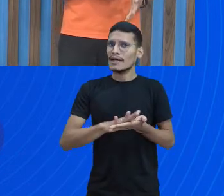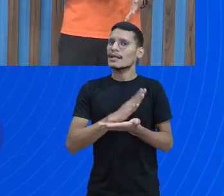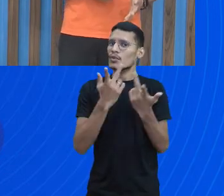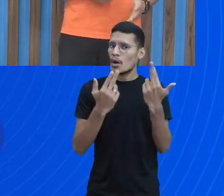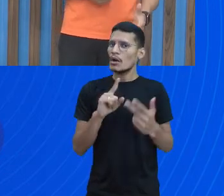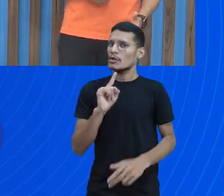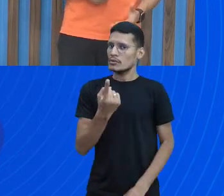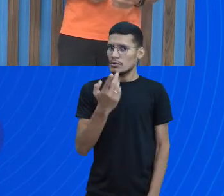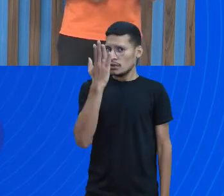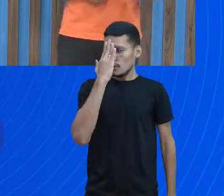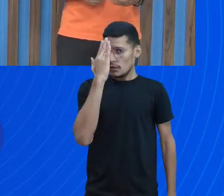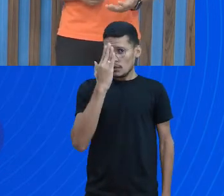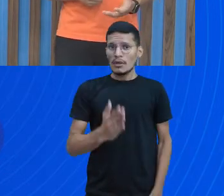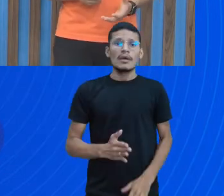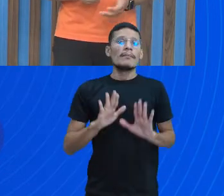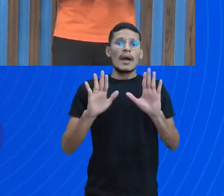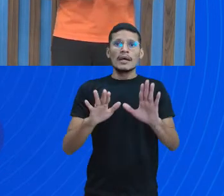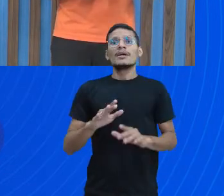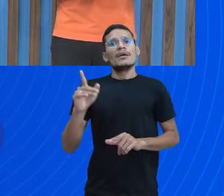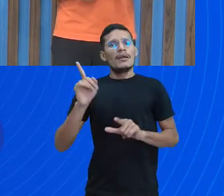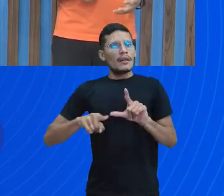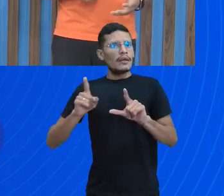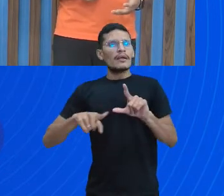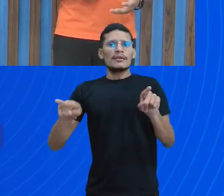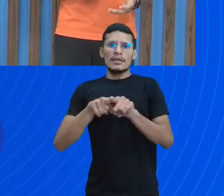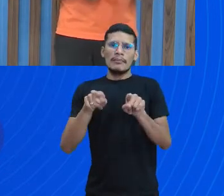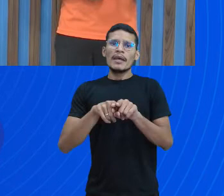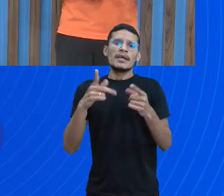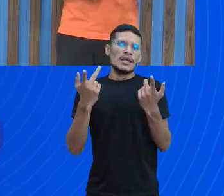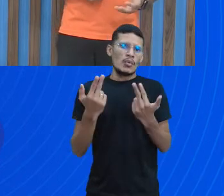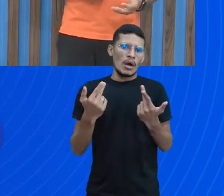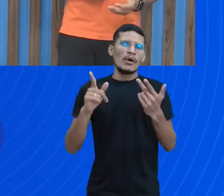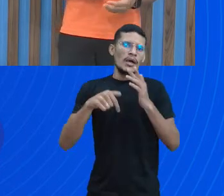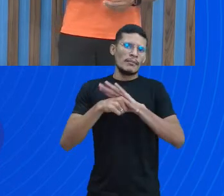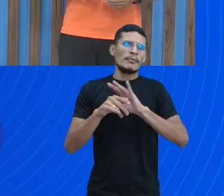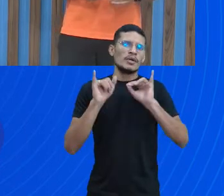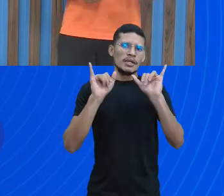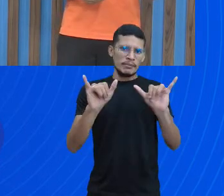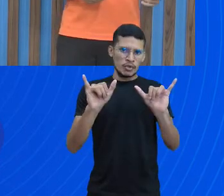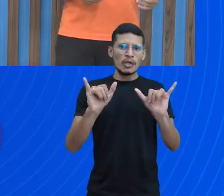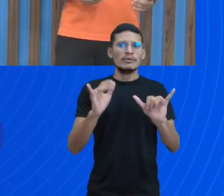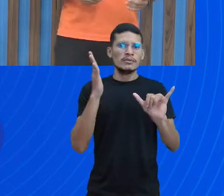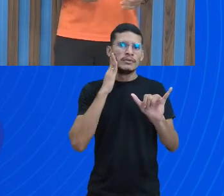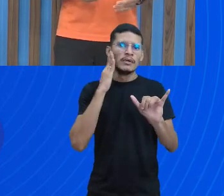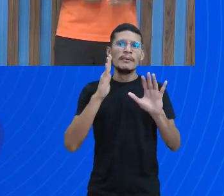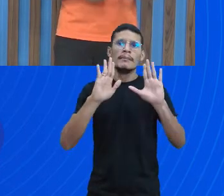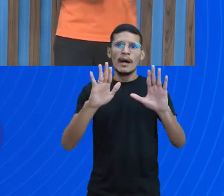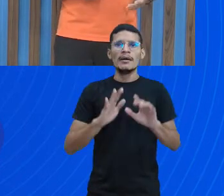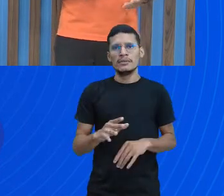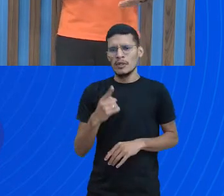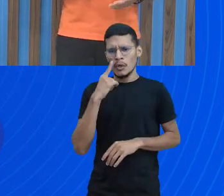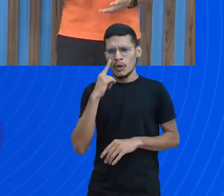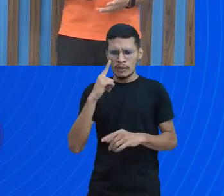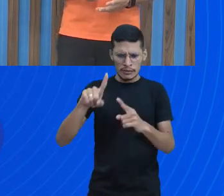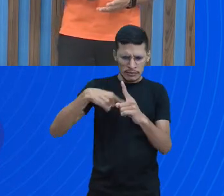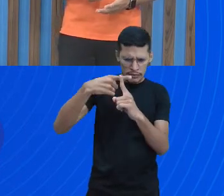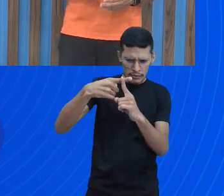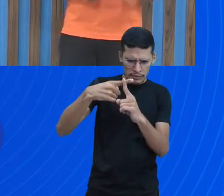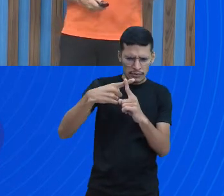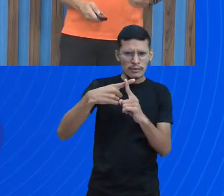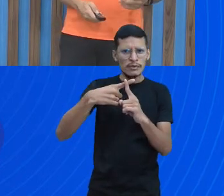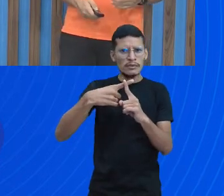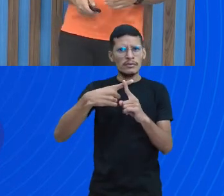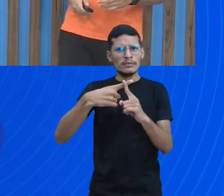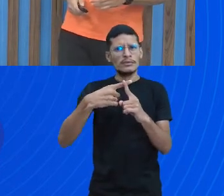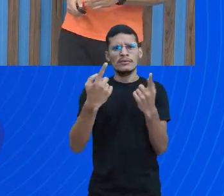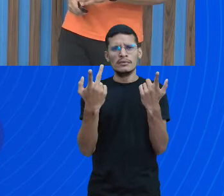a 1, certo? A parte literal também é igual, né, que é o y, sendo que os sinais eles não são opostos.